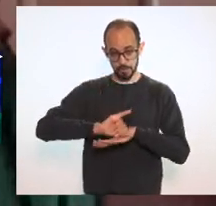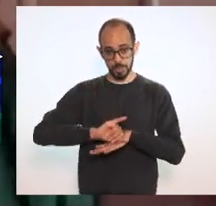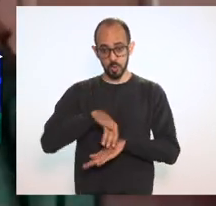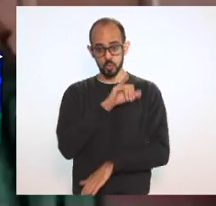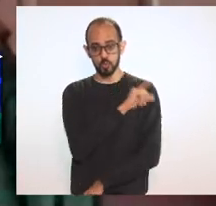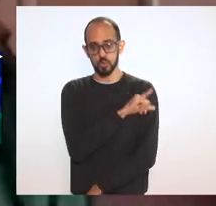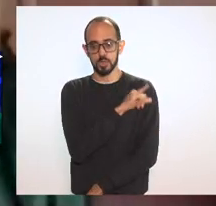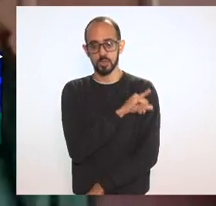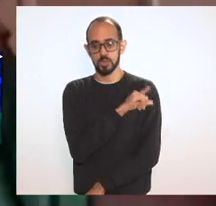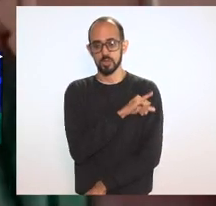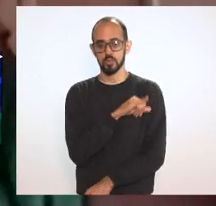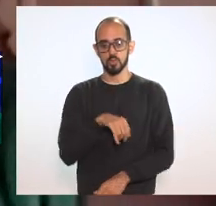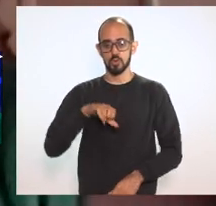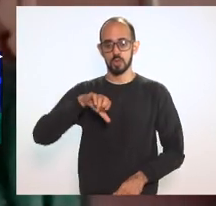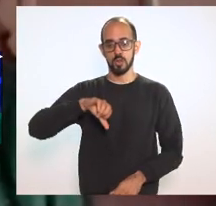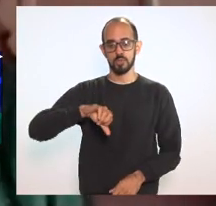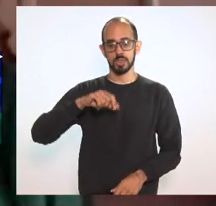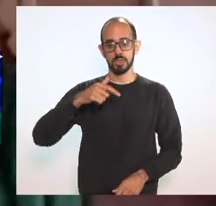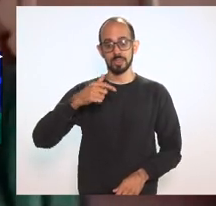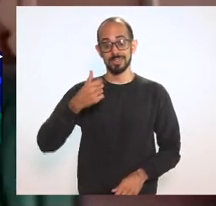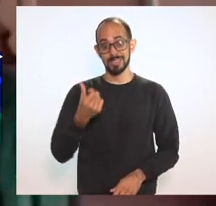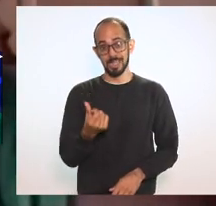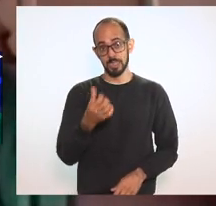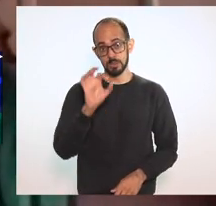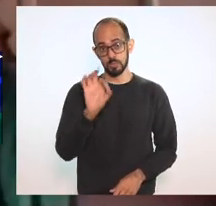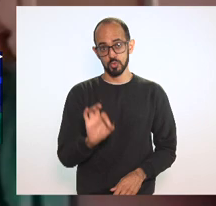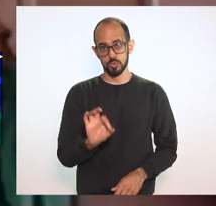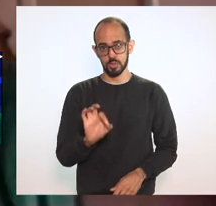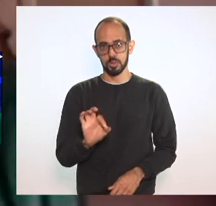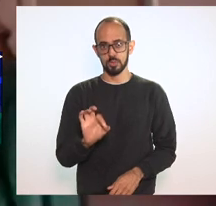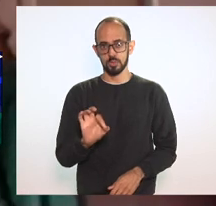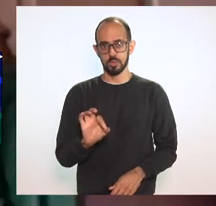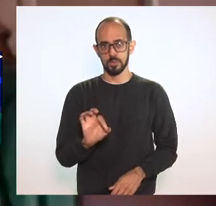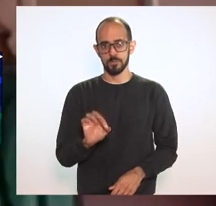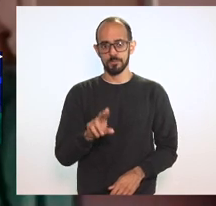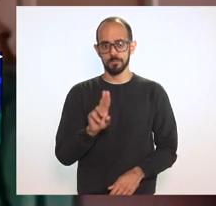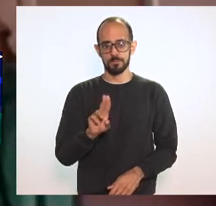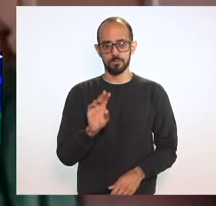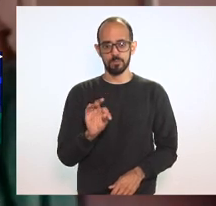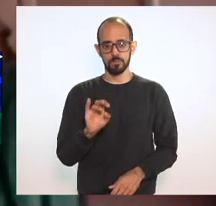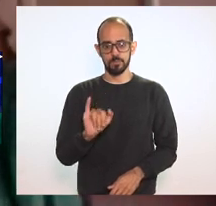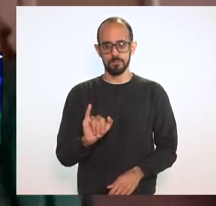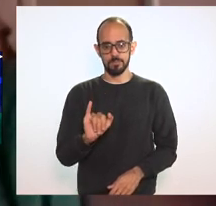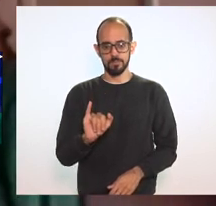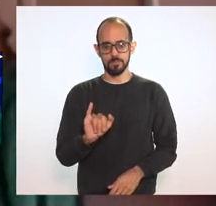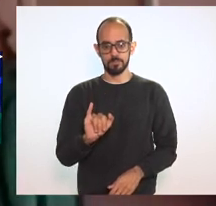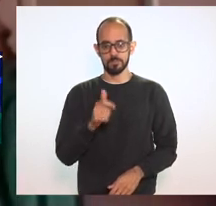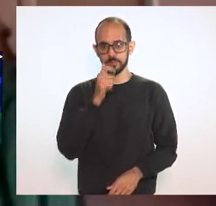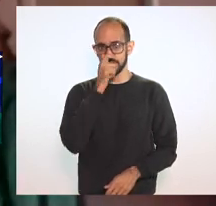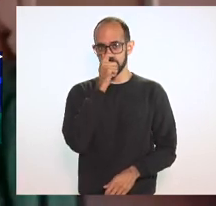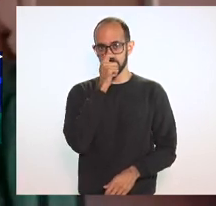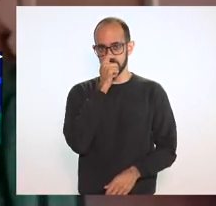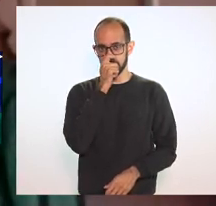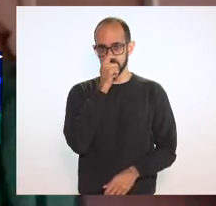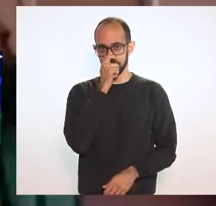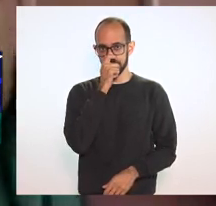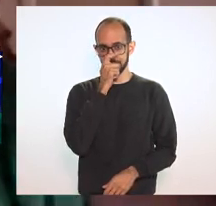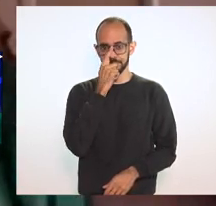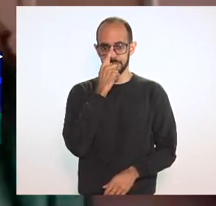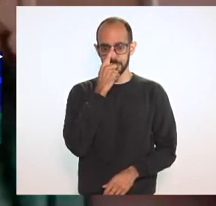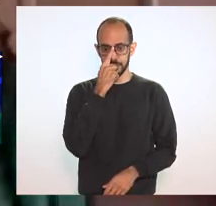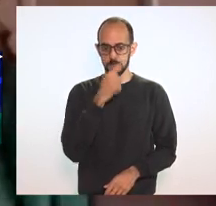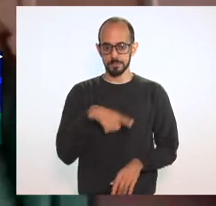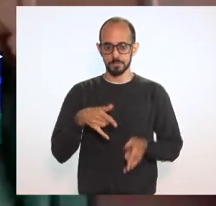Estado do Rio de Janeiro Noventa e Seis por cento da UTI comprometido e os